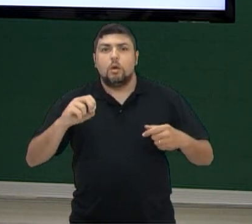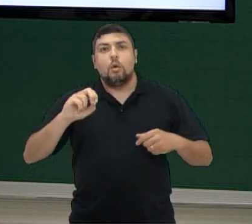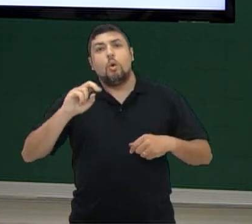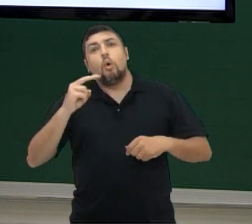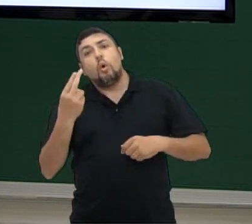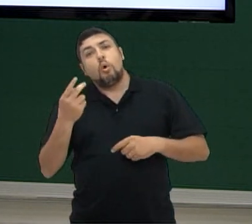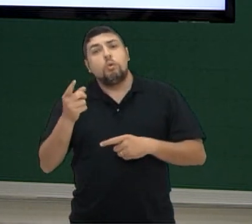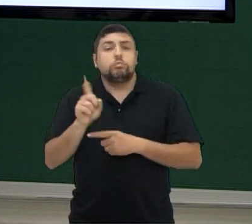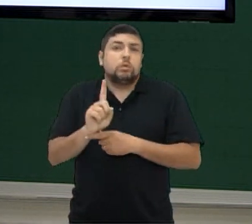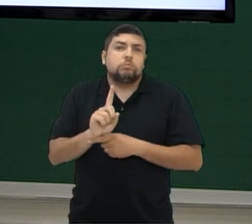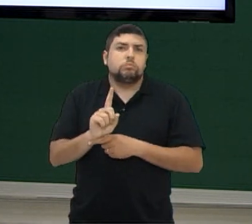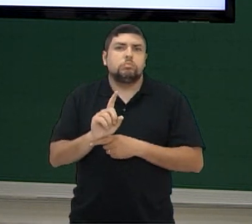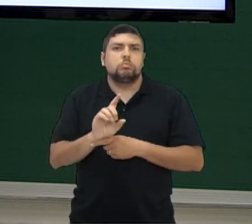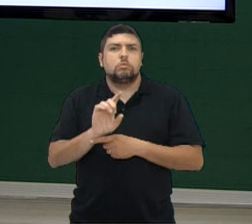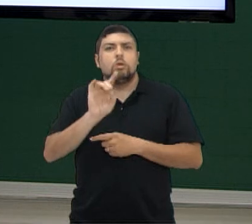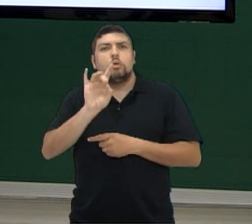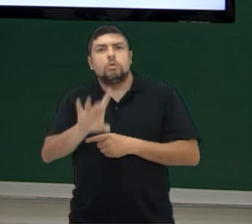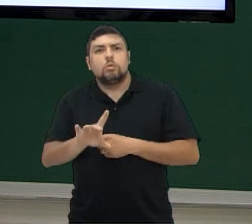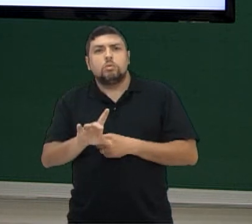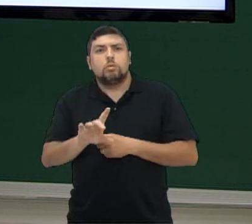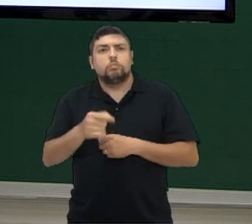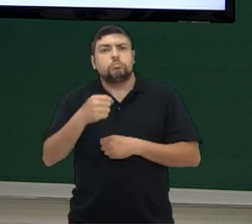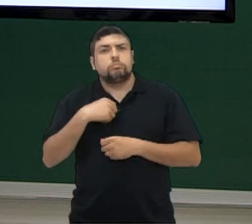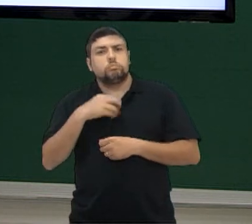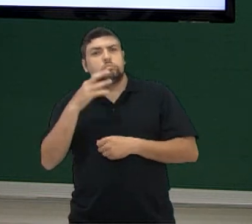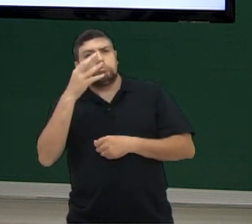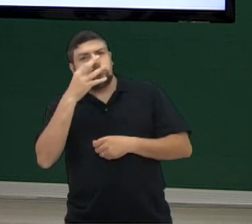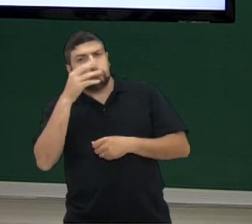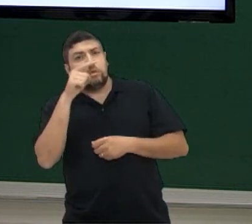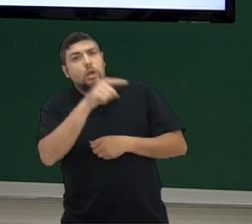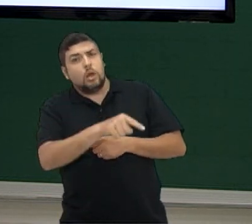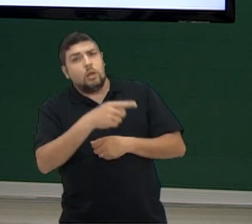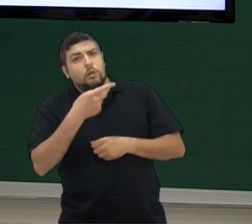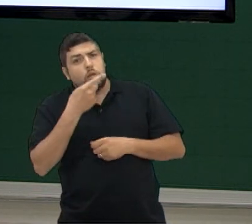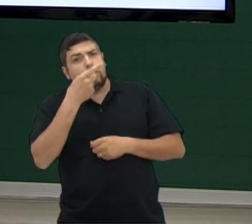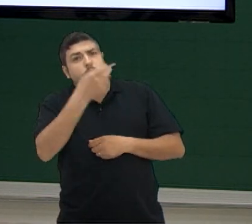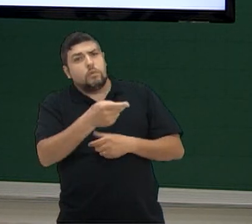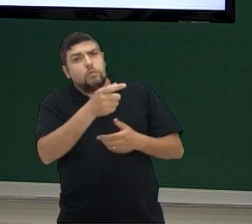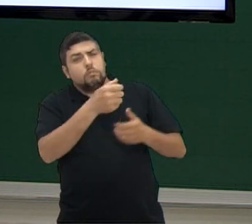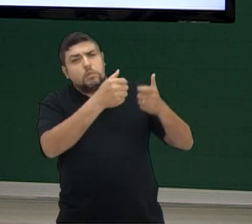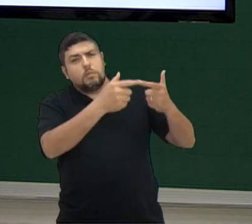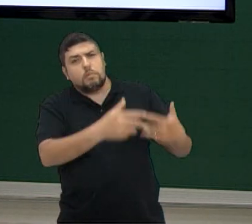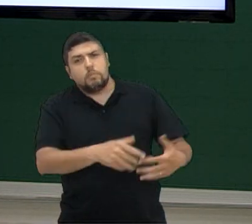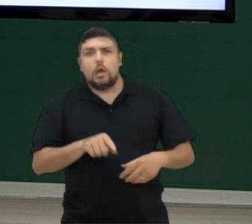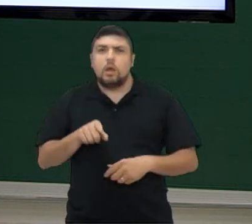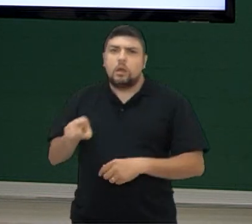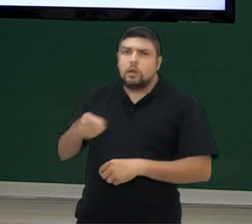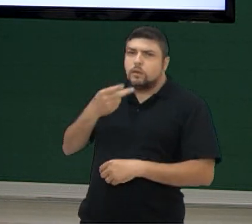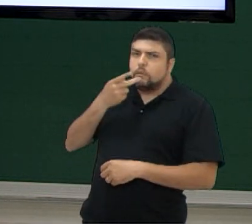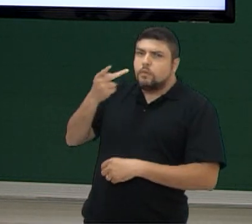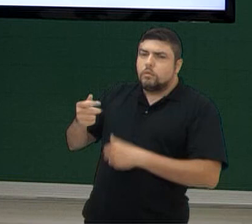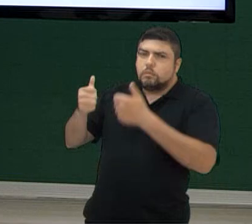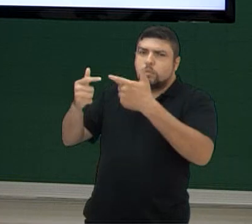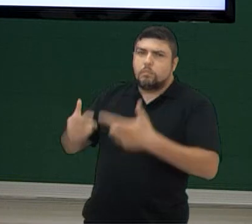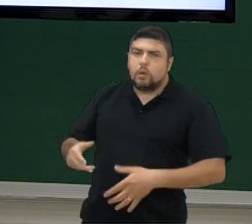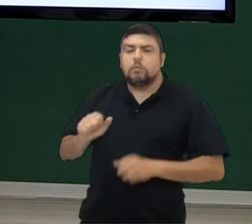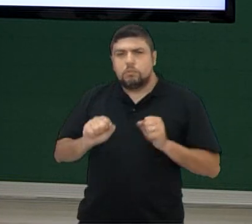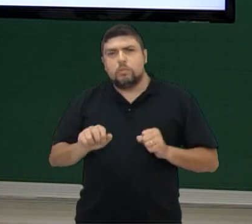pode não haver, pode haver só a fala indireta, o discurso indireto da pessoa que está fazendo o relato. Geralmente